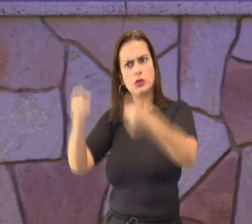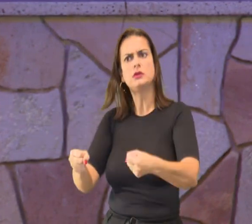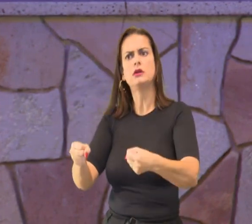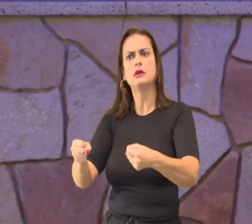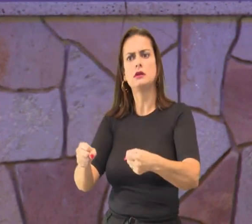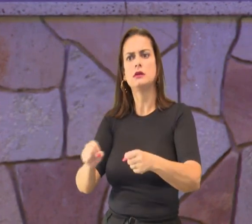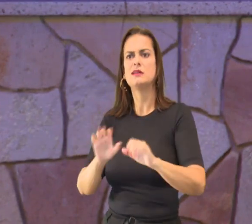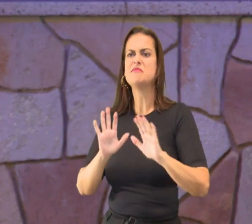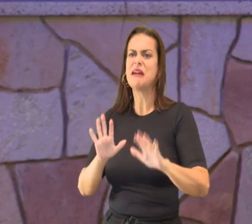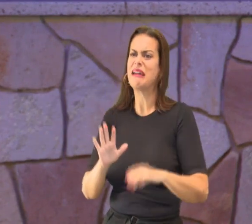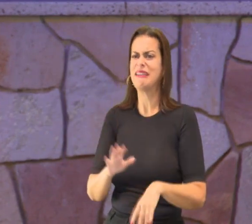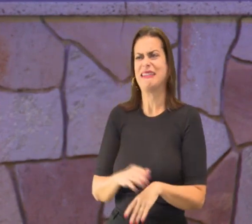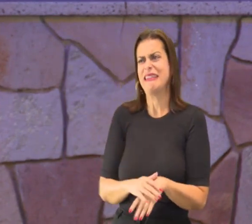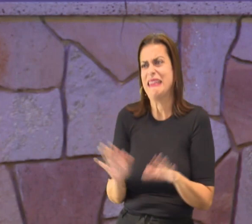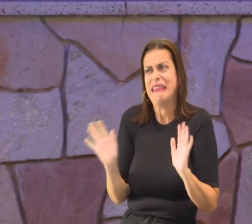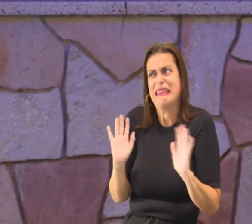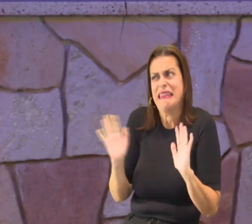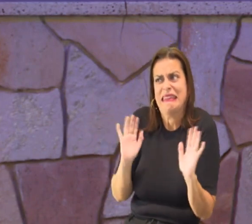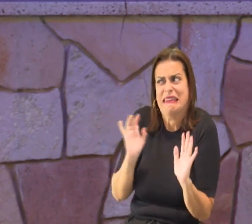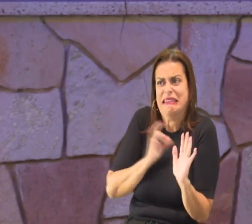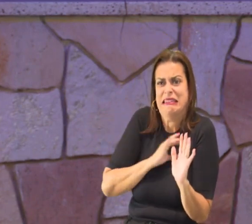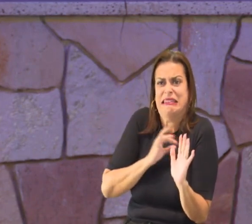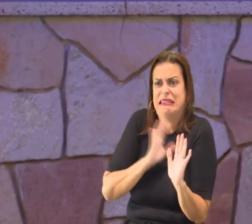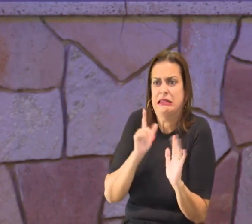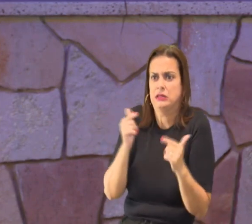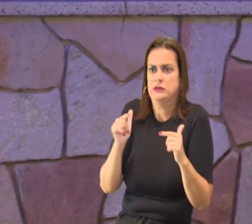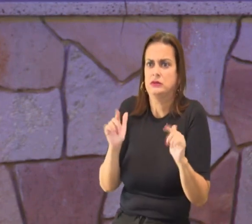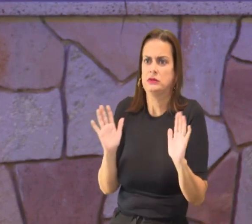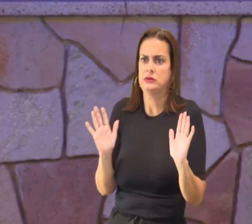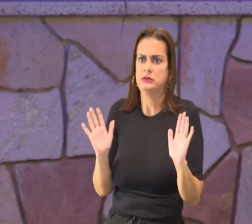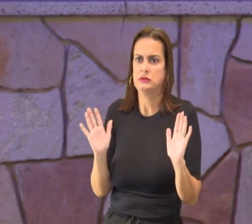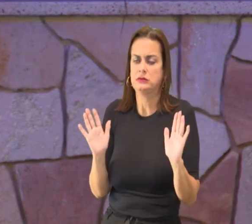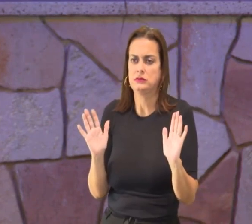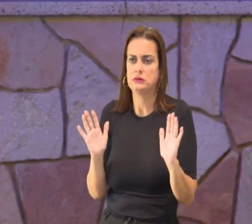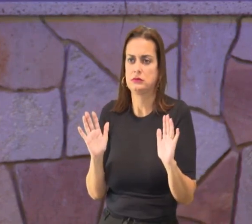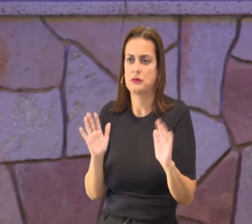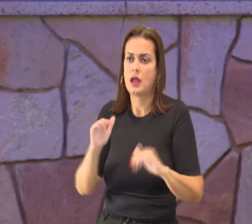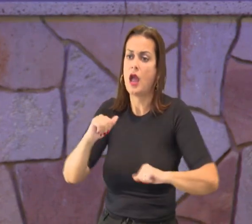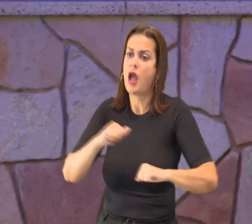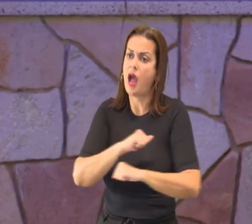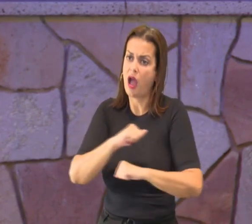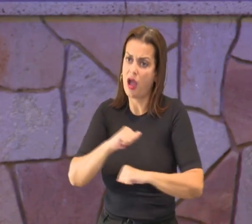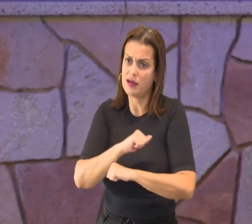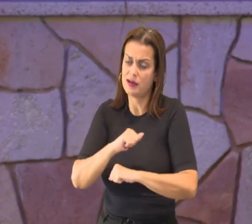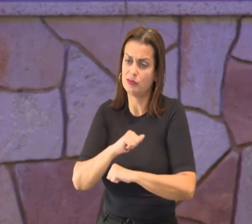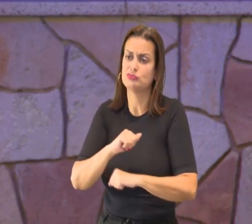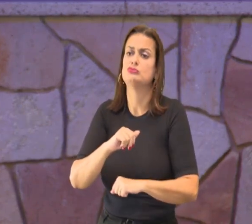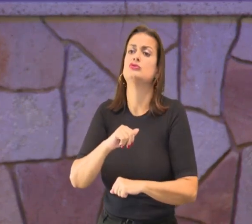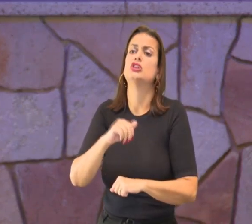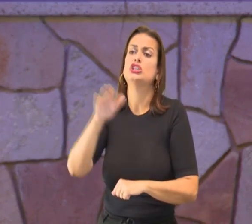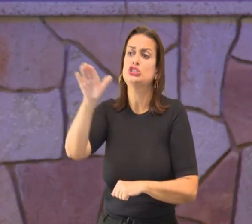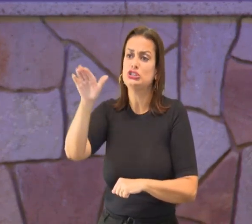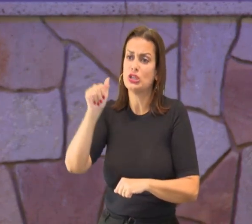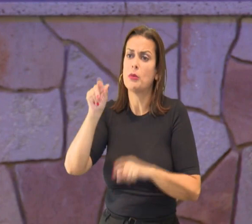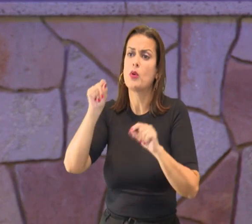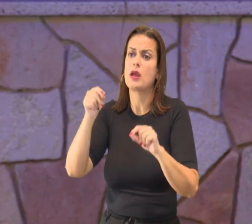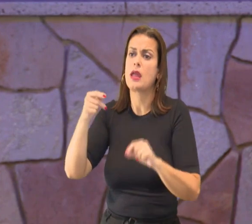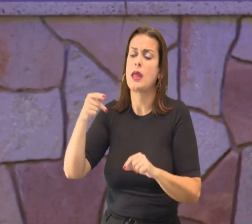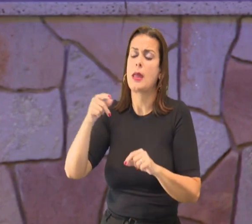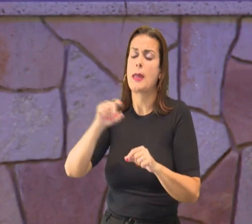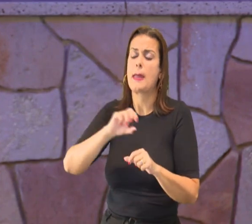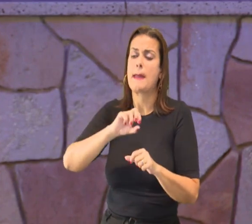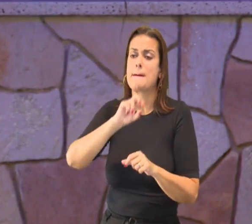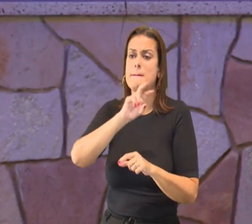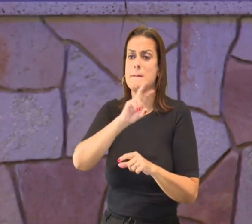Com tudo isso, Arão também é chamado de pastor,